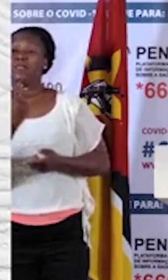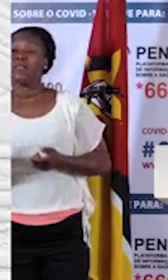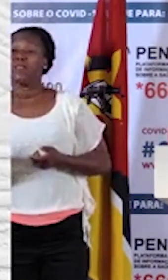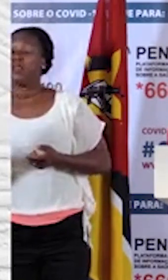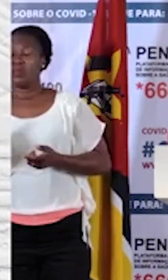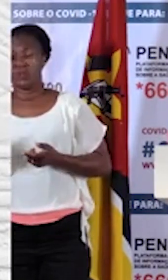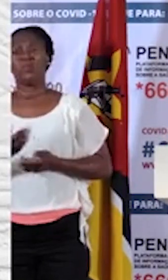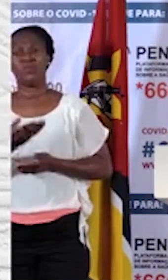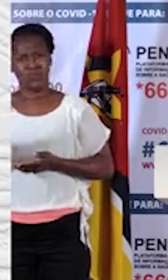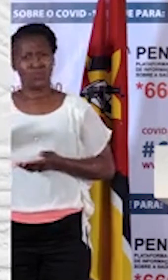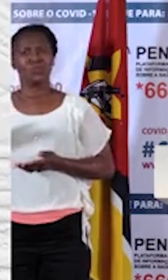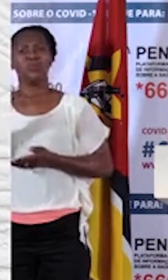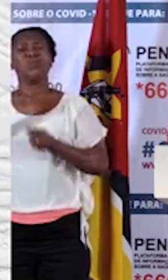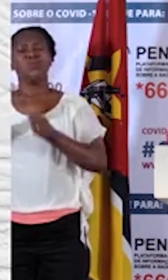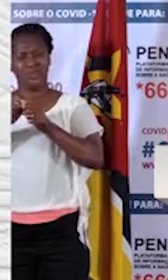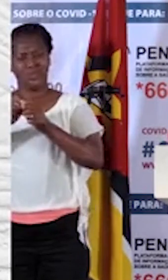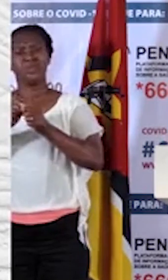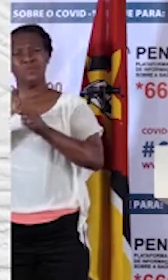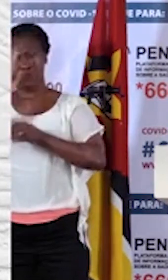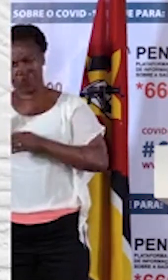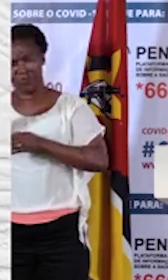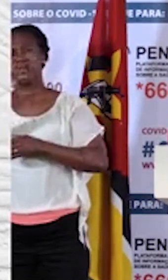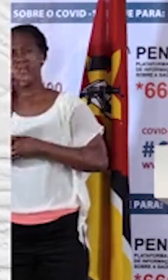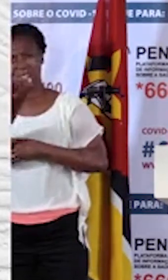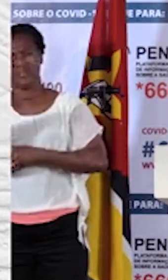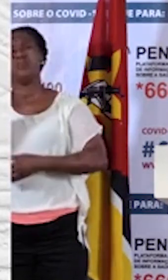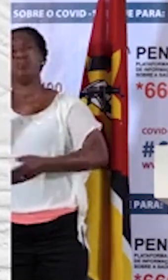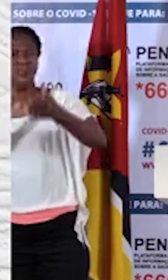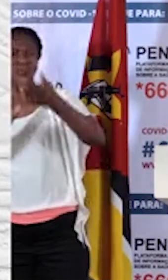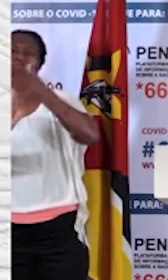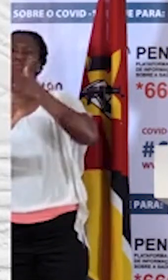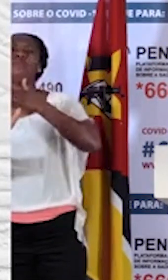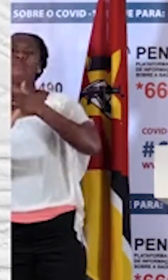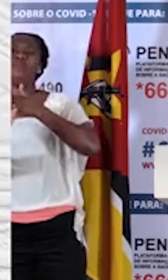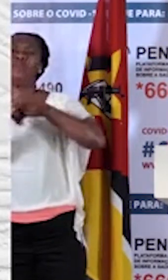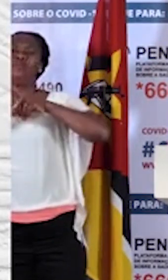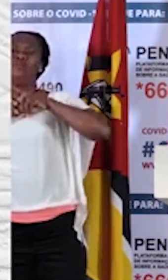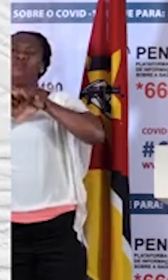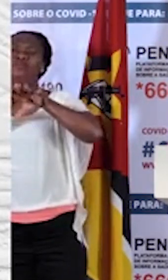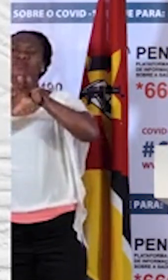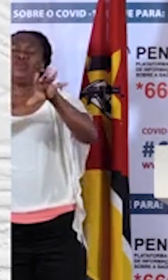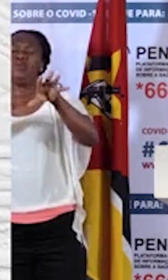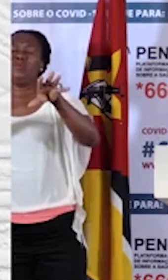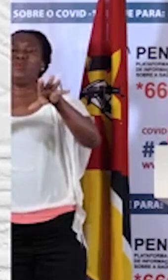parte, é que vamos conseguir travar a progressão da pandemia do